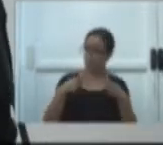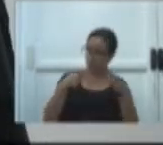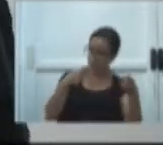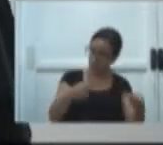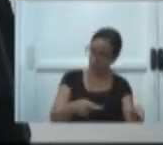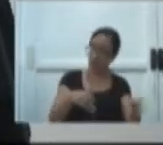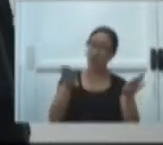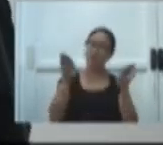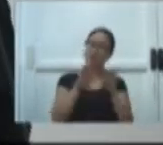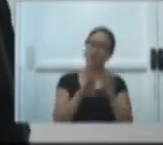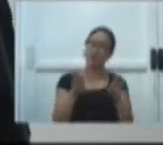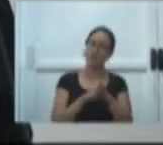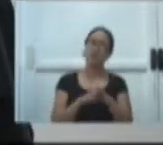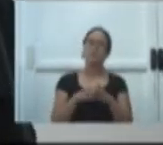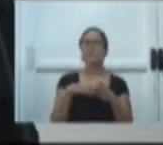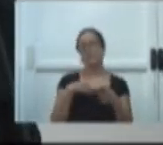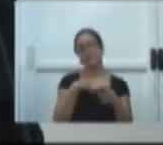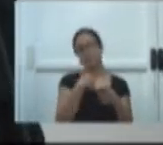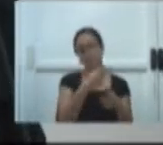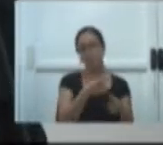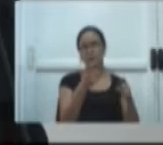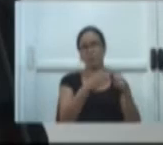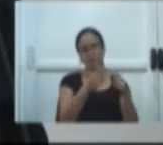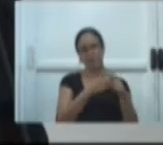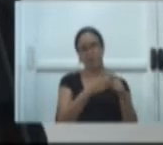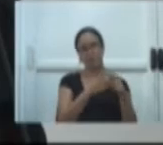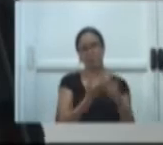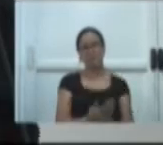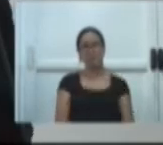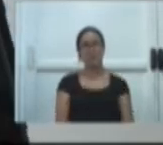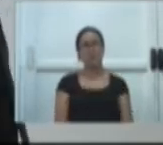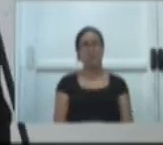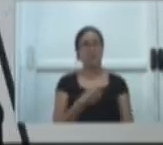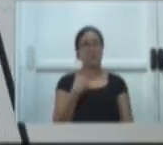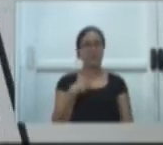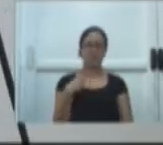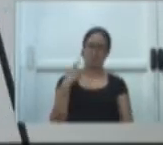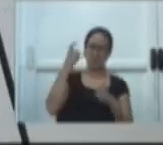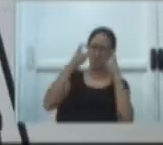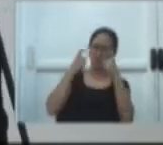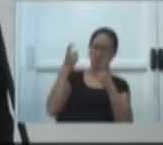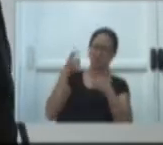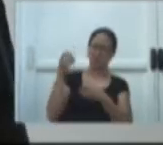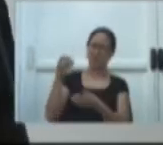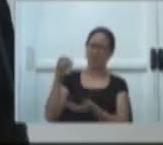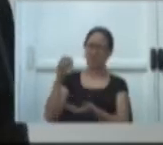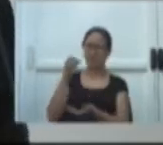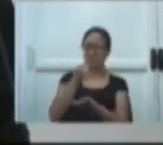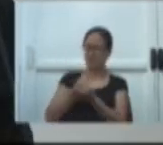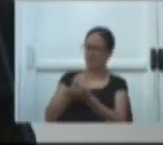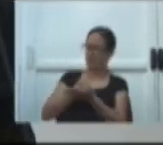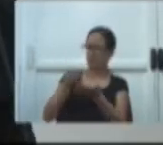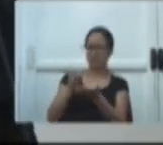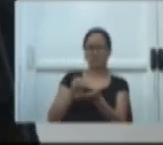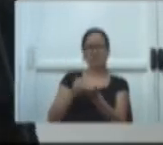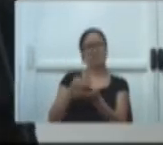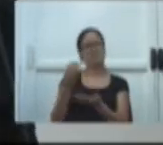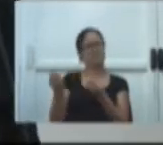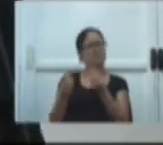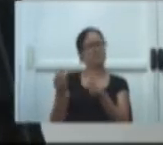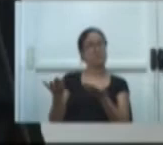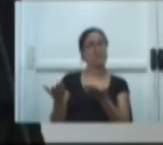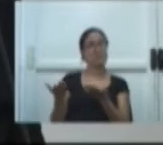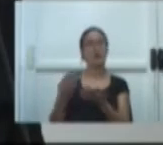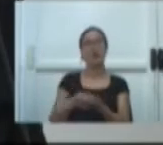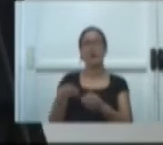em atendimento também. Então, a preocupação de ser colocado aqui que está faltando o remédio. Primeiro, a dengue, poucos remédios